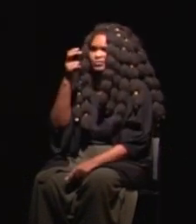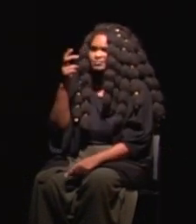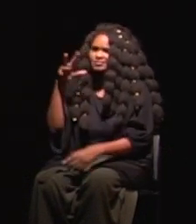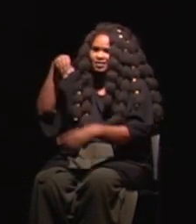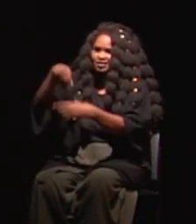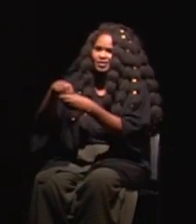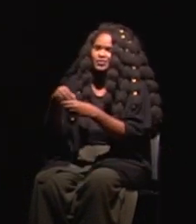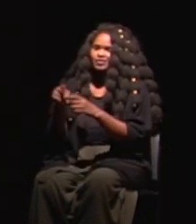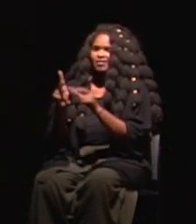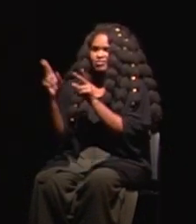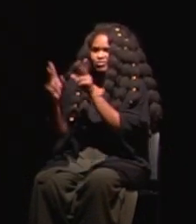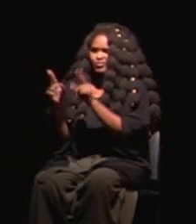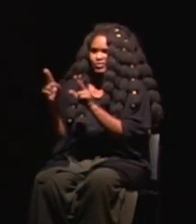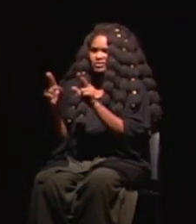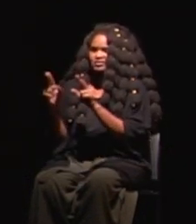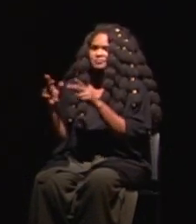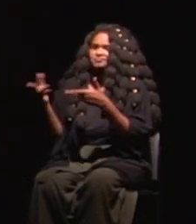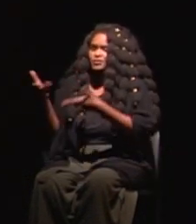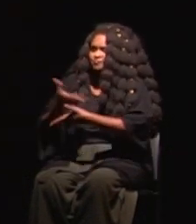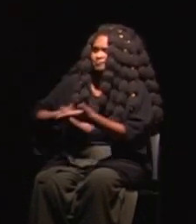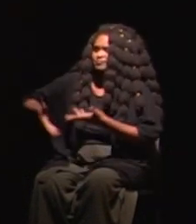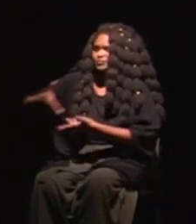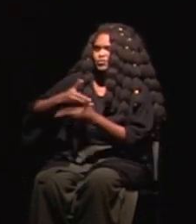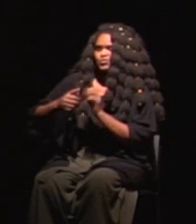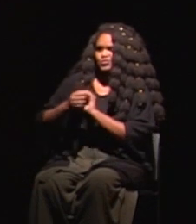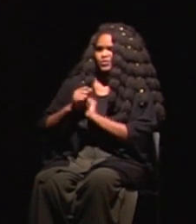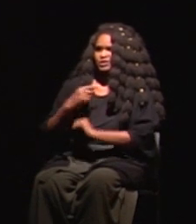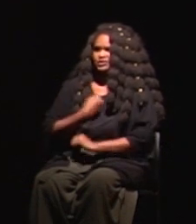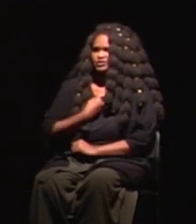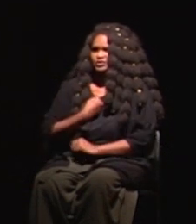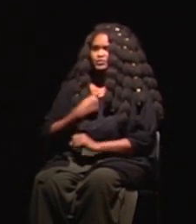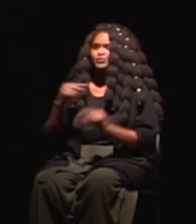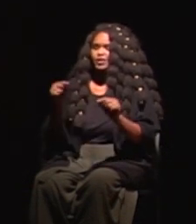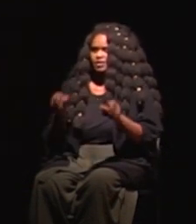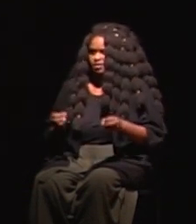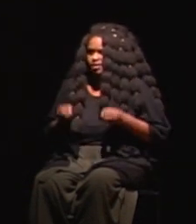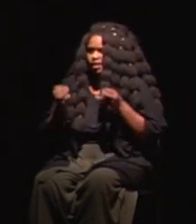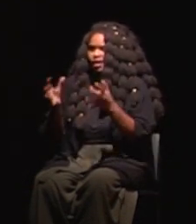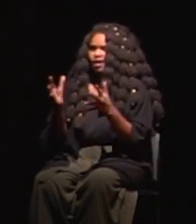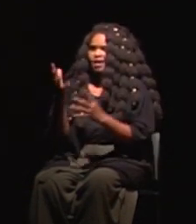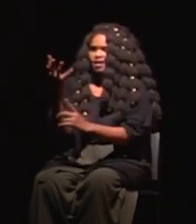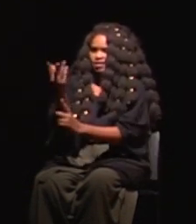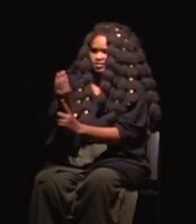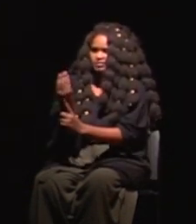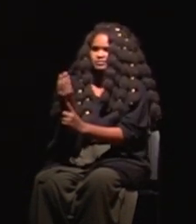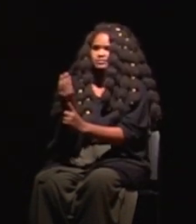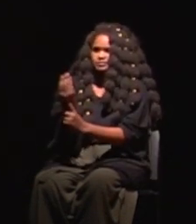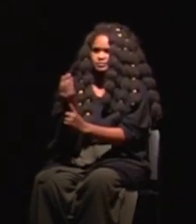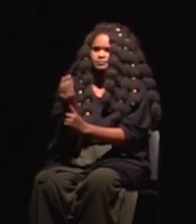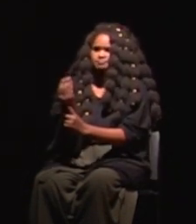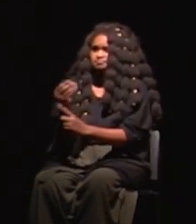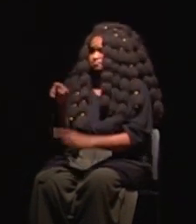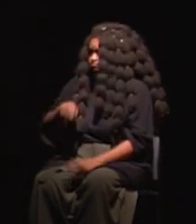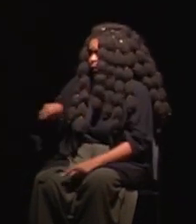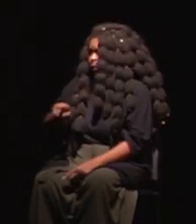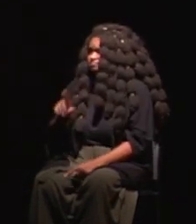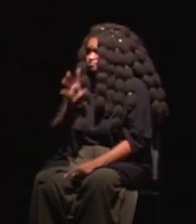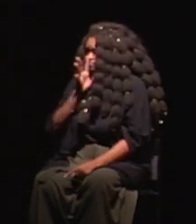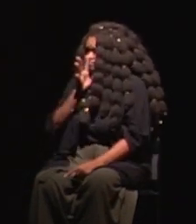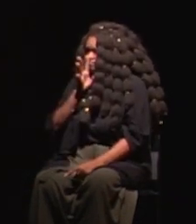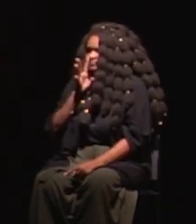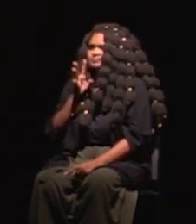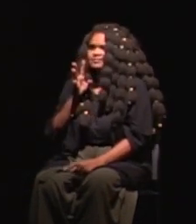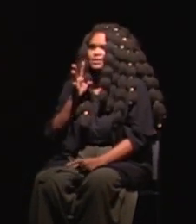editoria, partilharam com a gente o gesto da arte. Muito nos inspiraram com